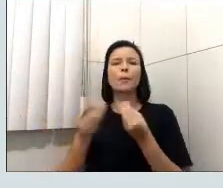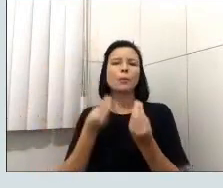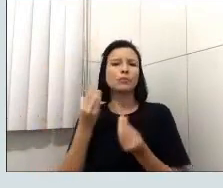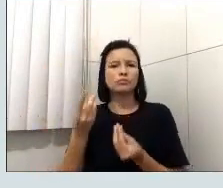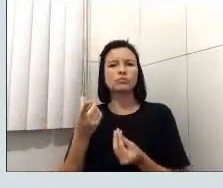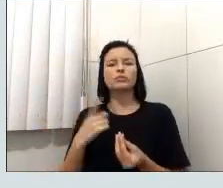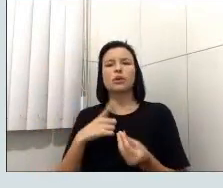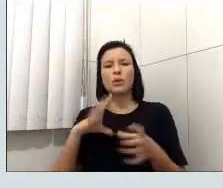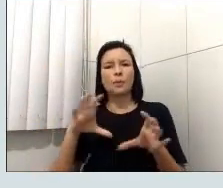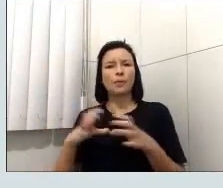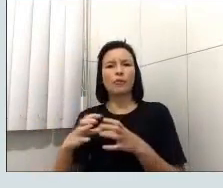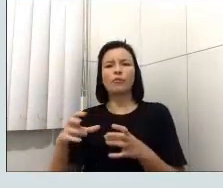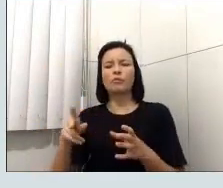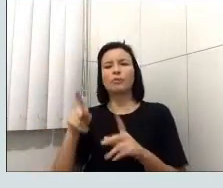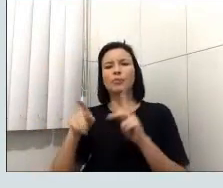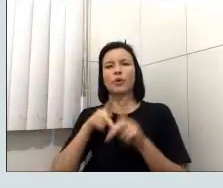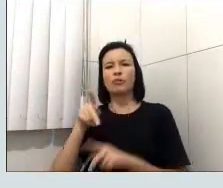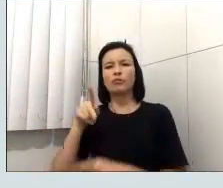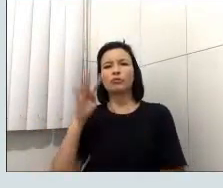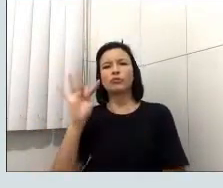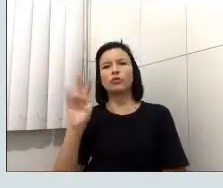tupis.